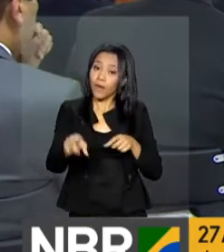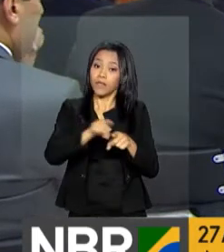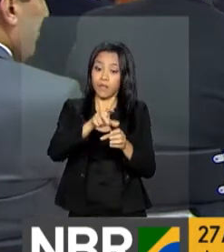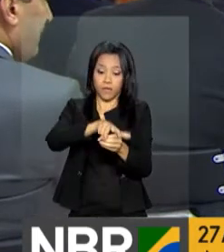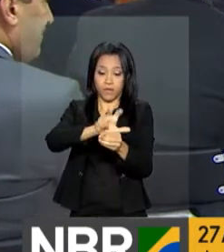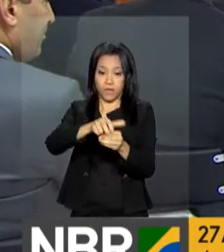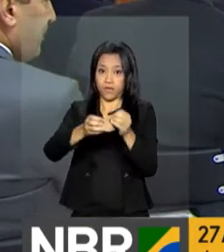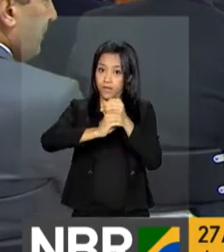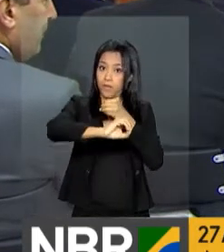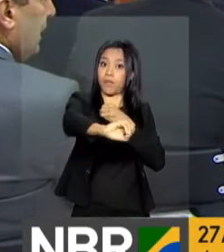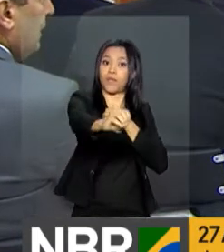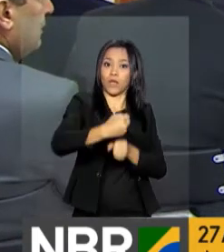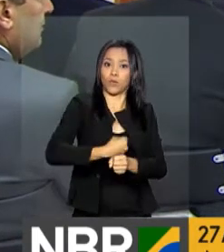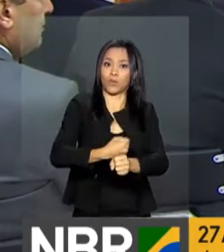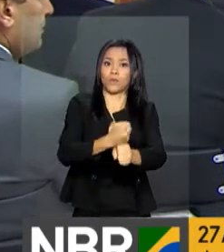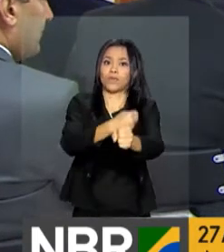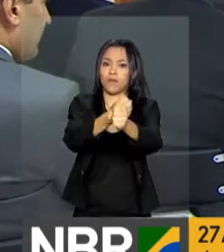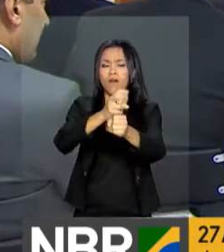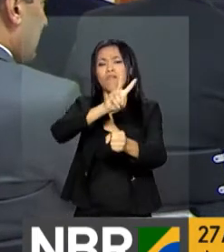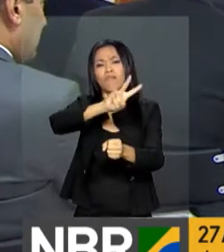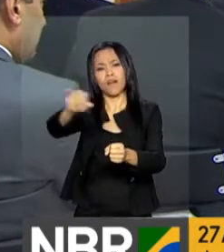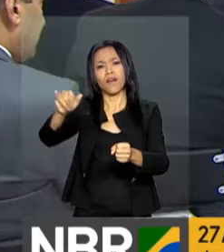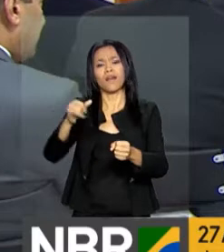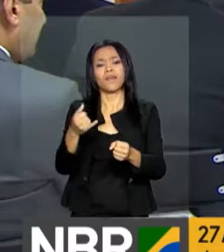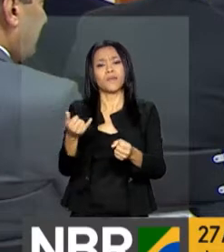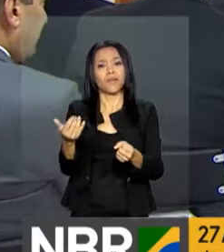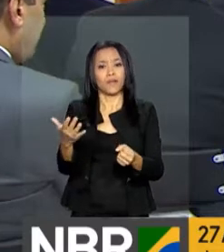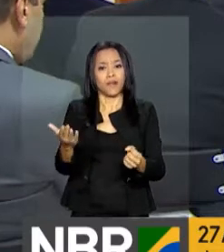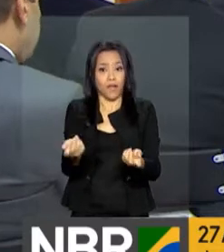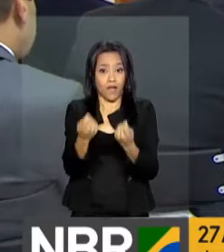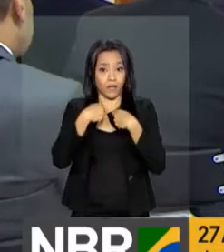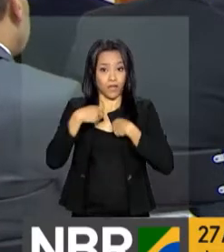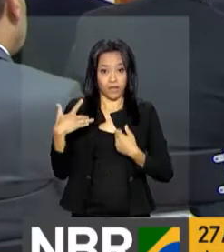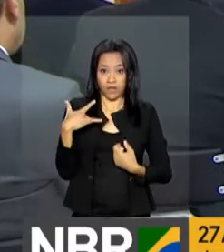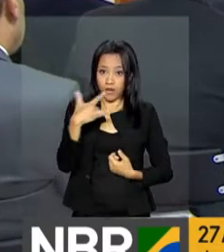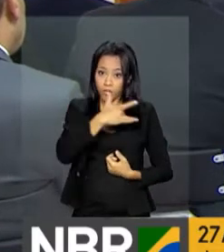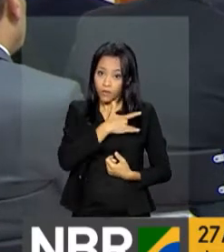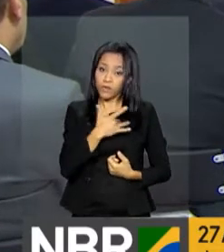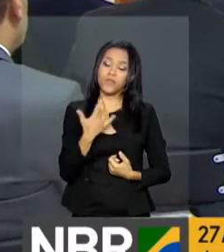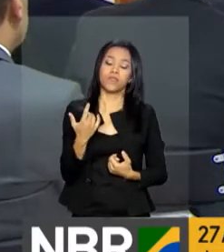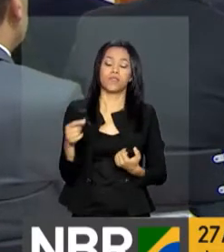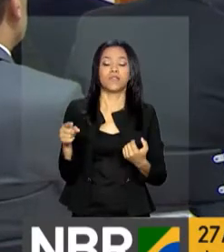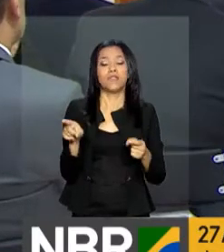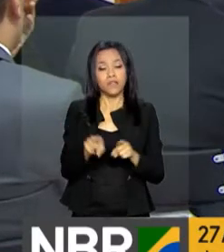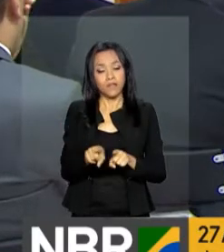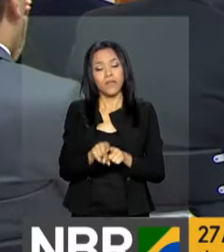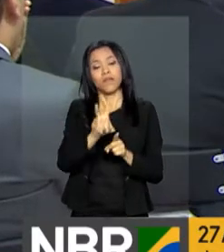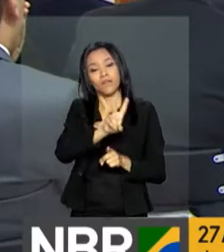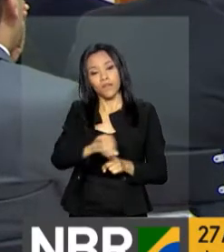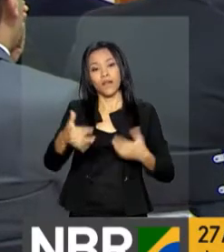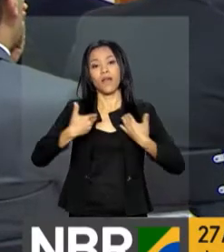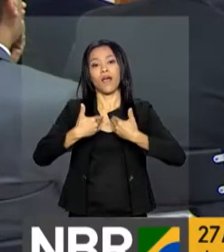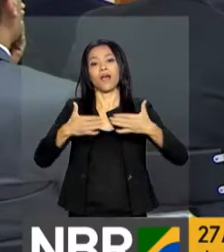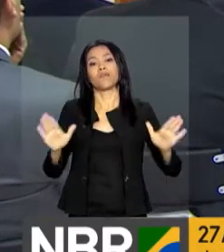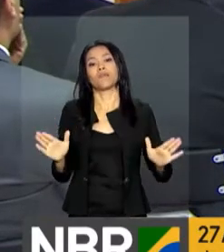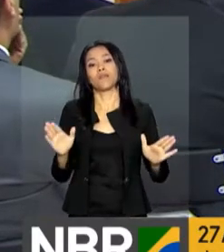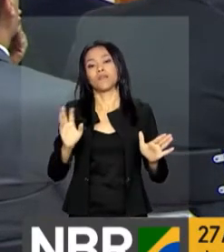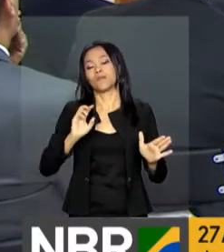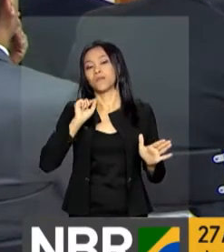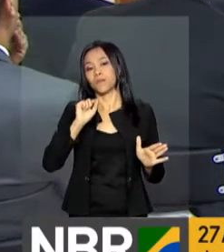produzir este efeito digamos benéfico para a saúde mas ao mesmo tempo como aqui foi dito também abre uma